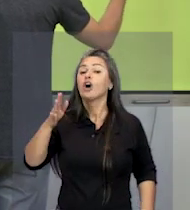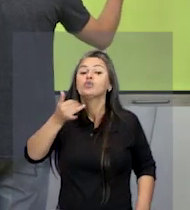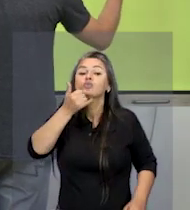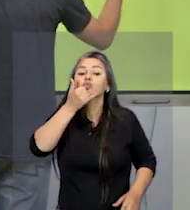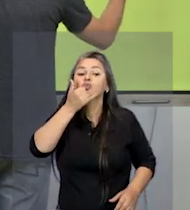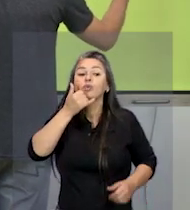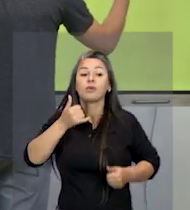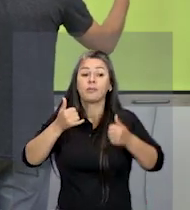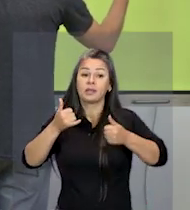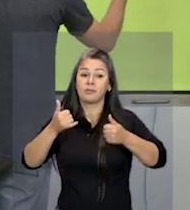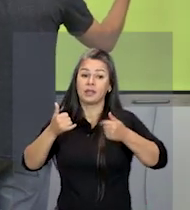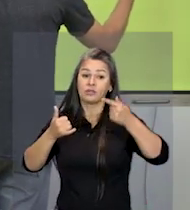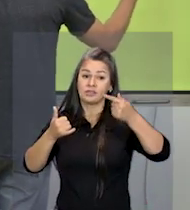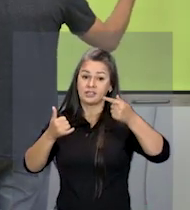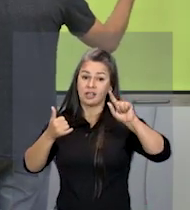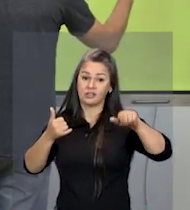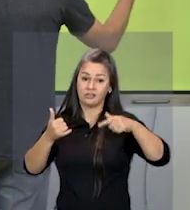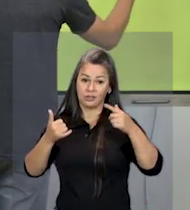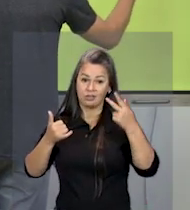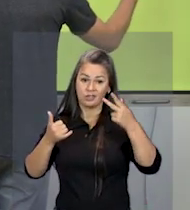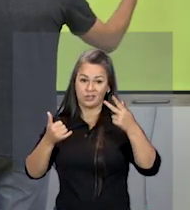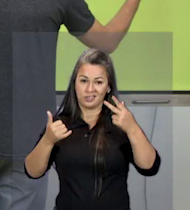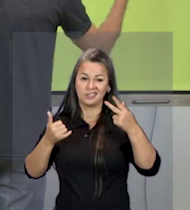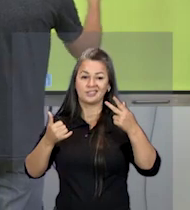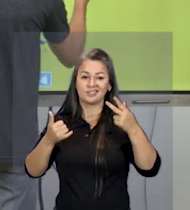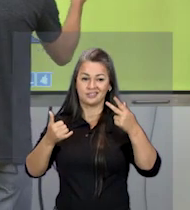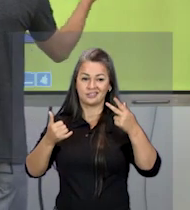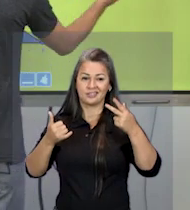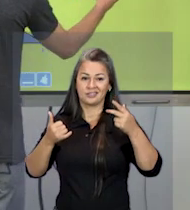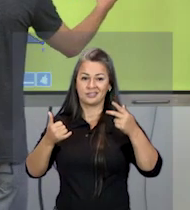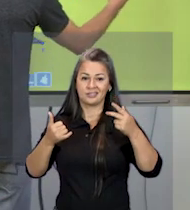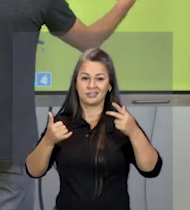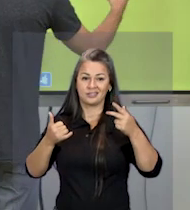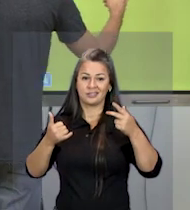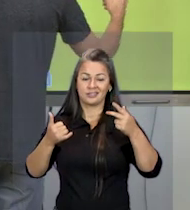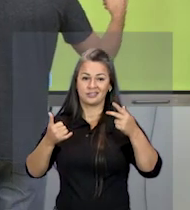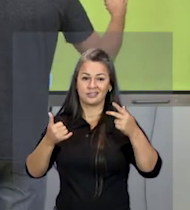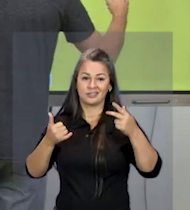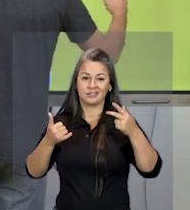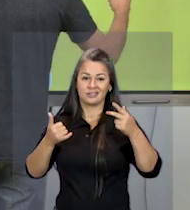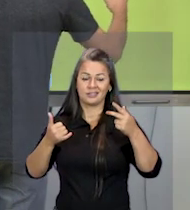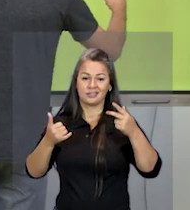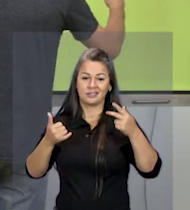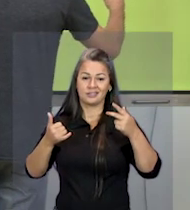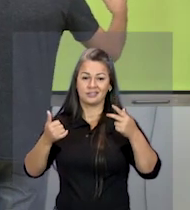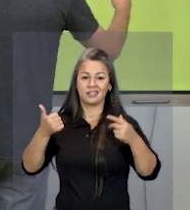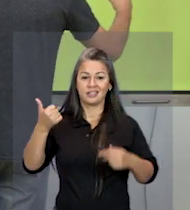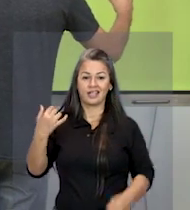o 7,2, que é o menor, trabalhei com o menor em cima.